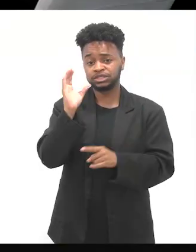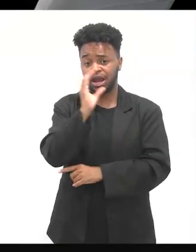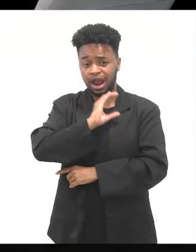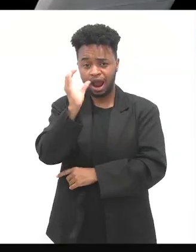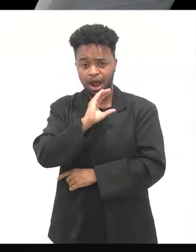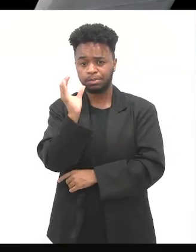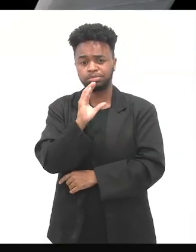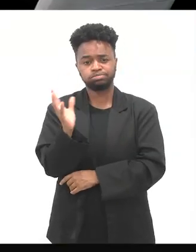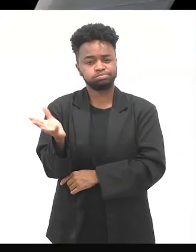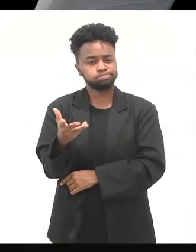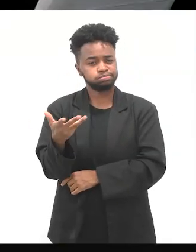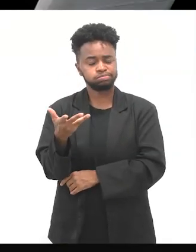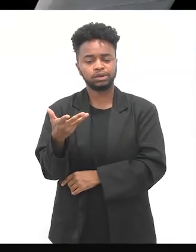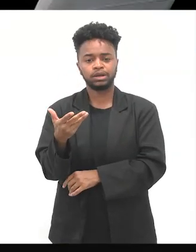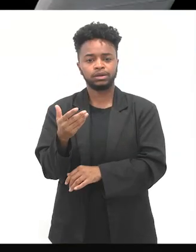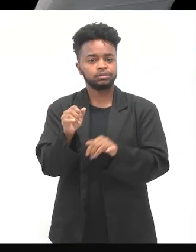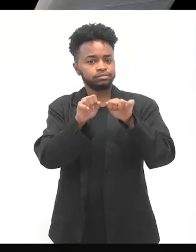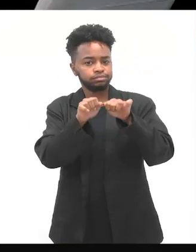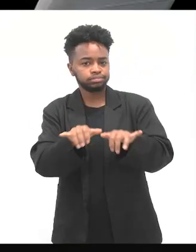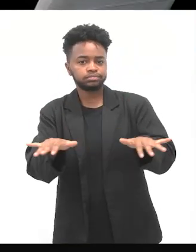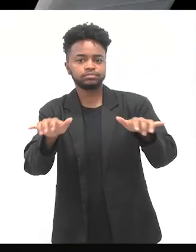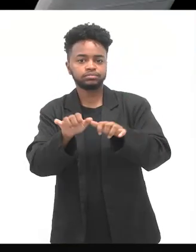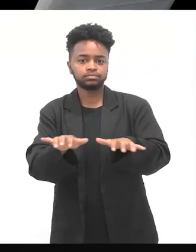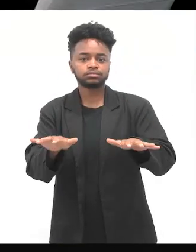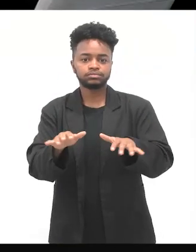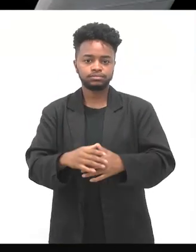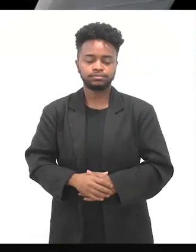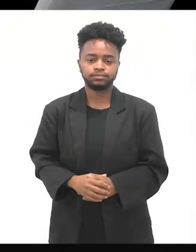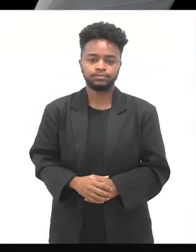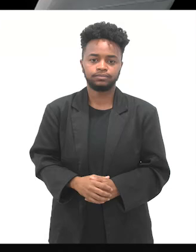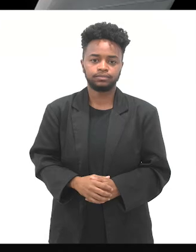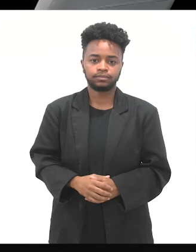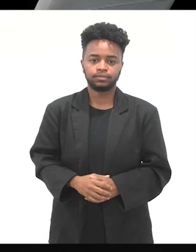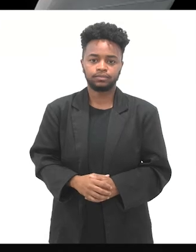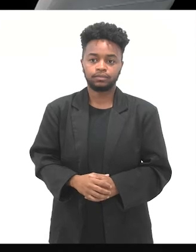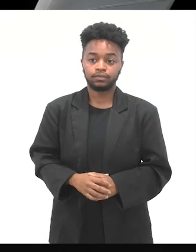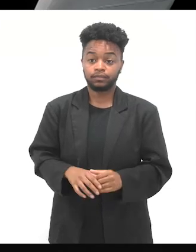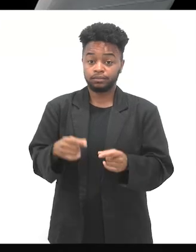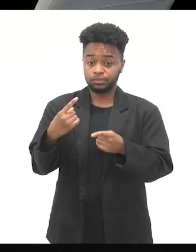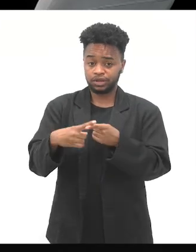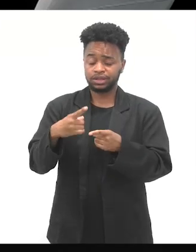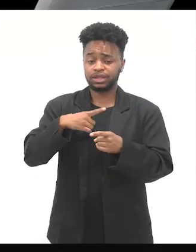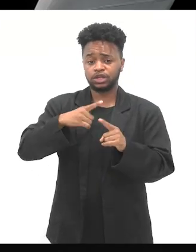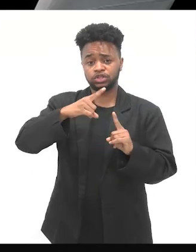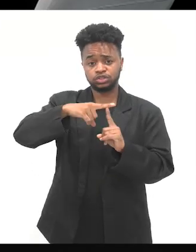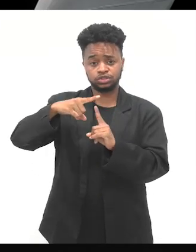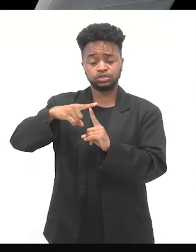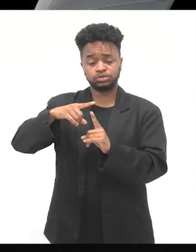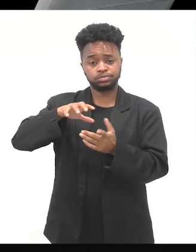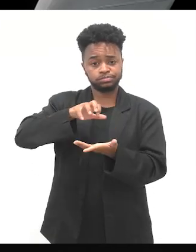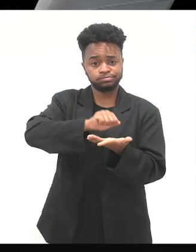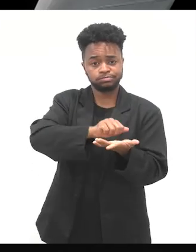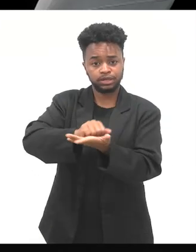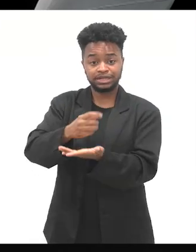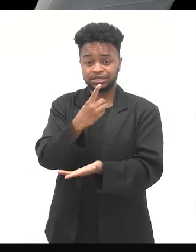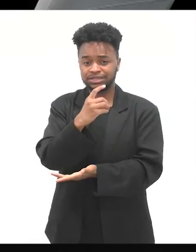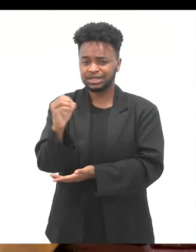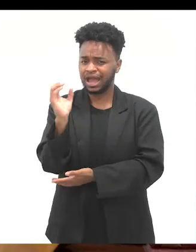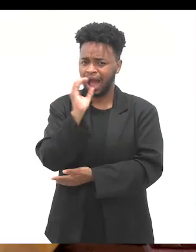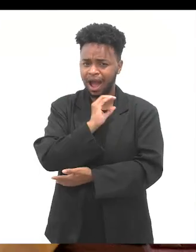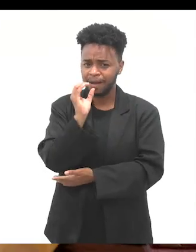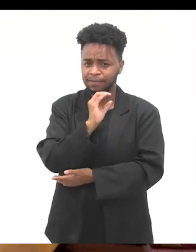né? Bastante rápida, né? Porque a gente chega a 100 espécies de peixe, né? Mas